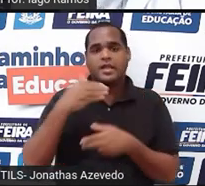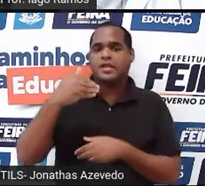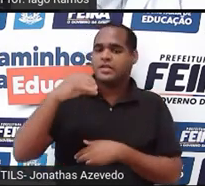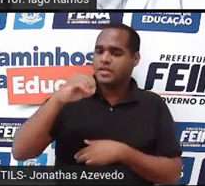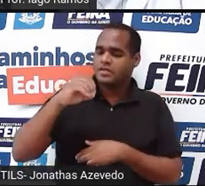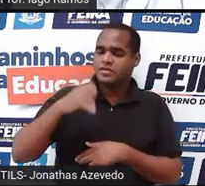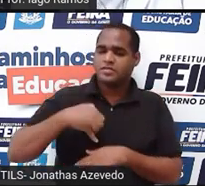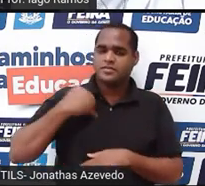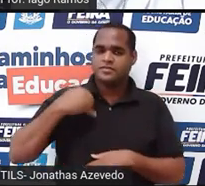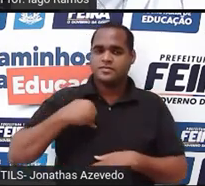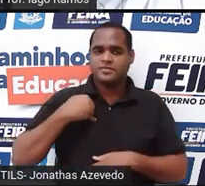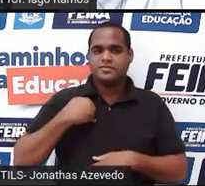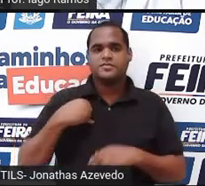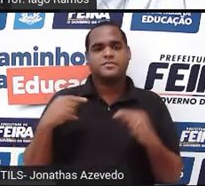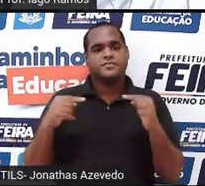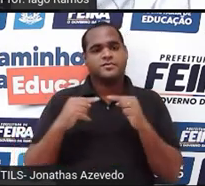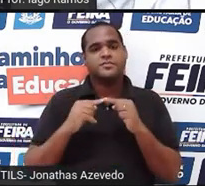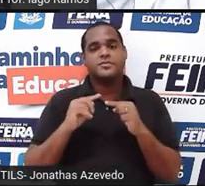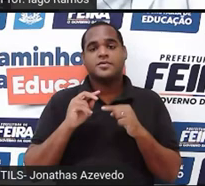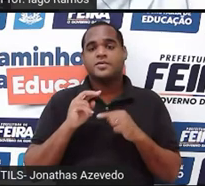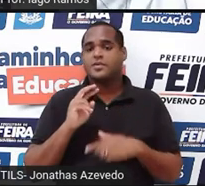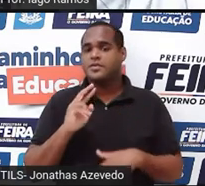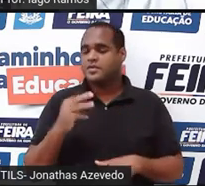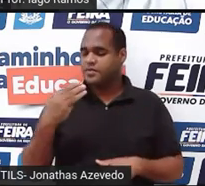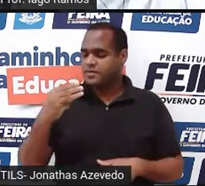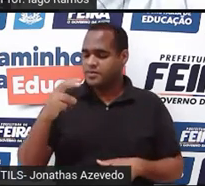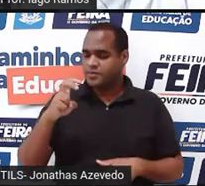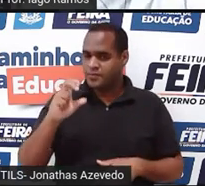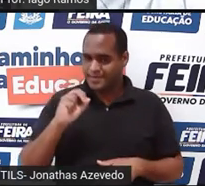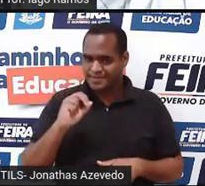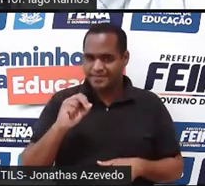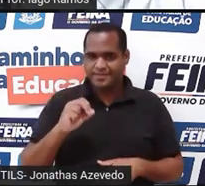anos calçando 50